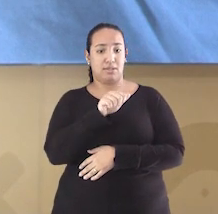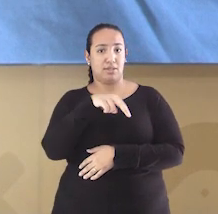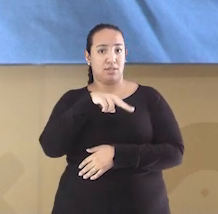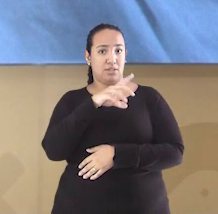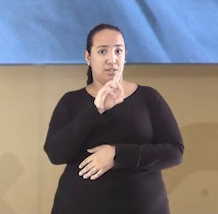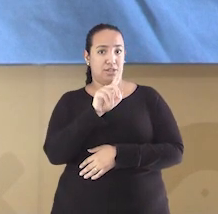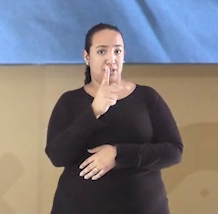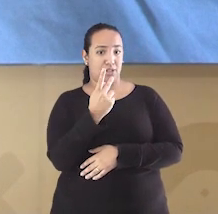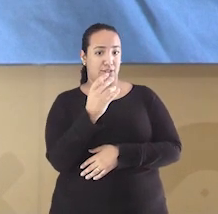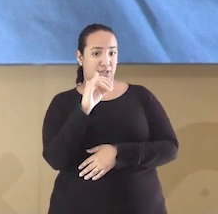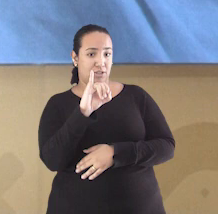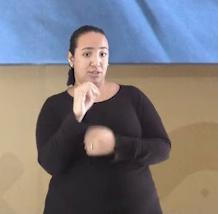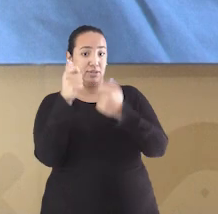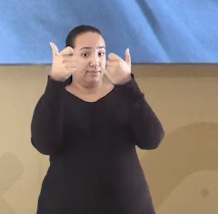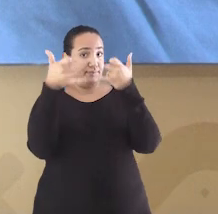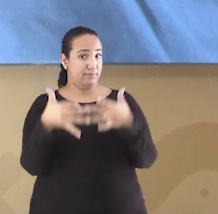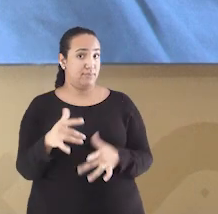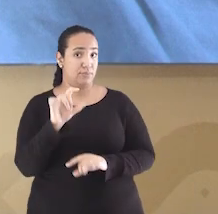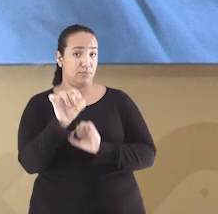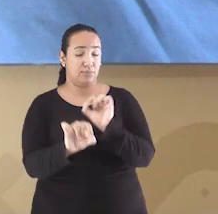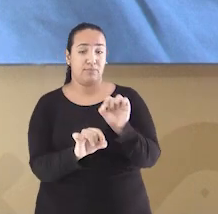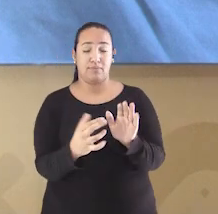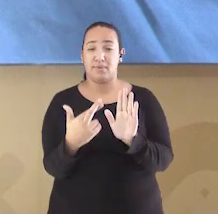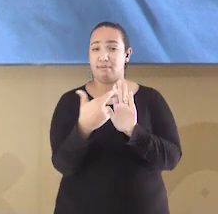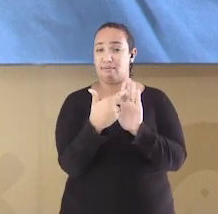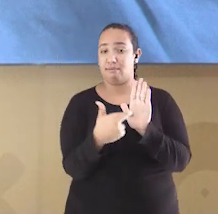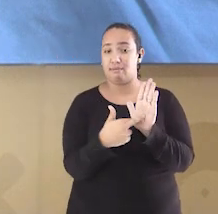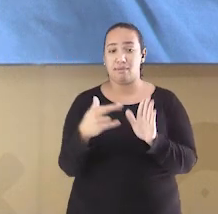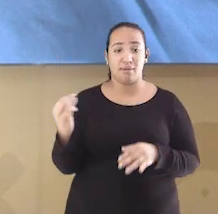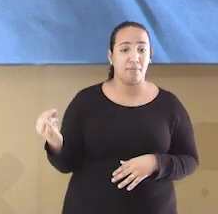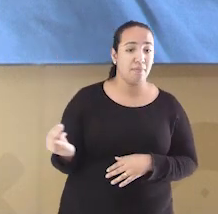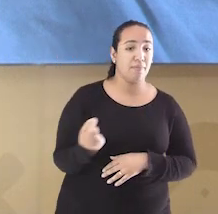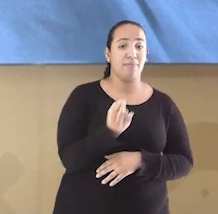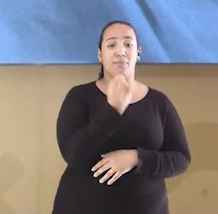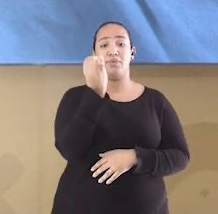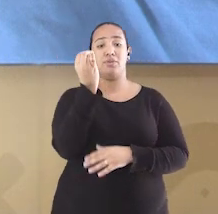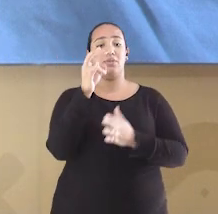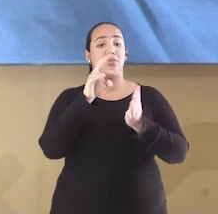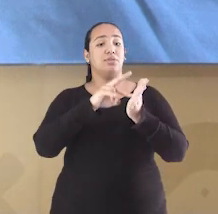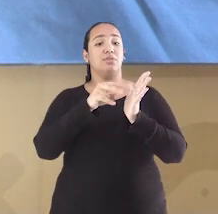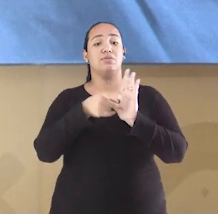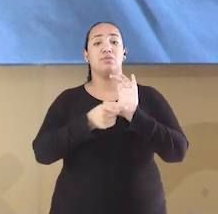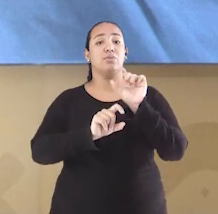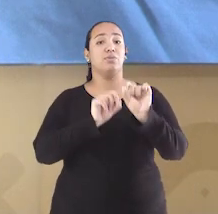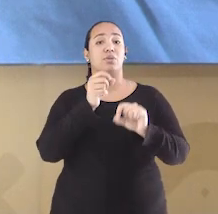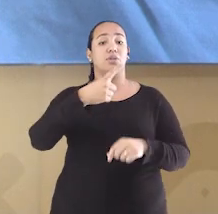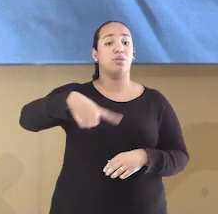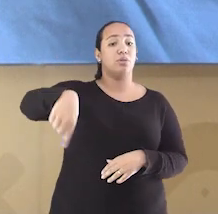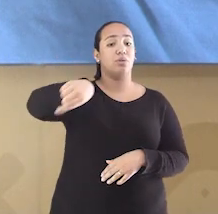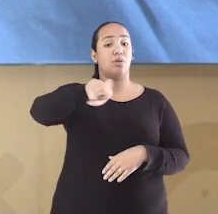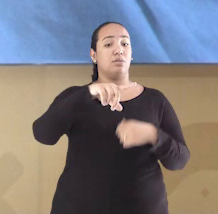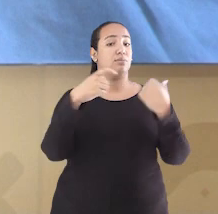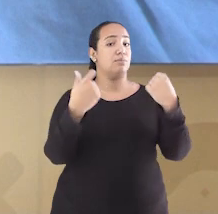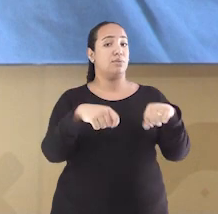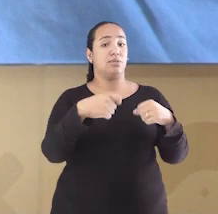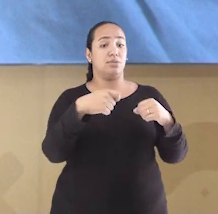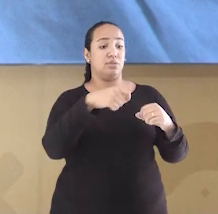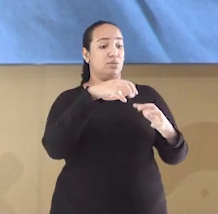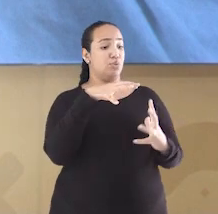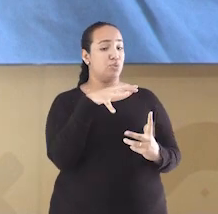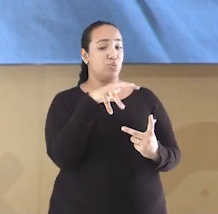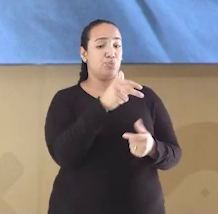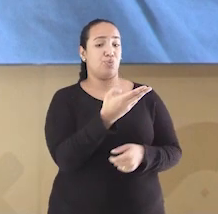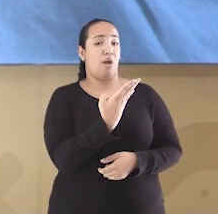Gandhi. Ele vai dizer o seguinte: a regra de ouro consiste em sermos amigos do